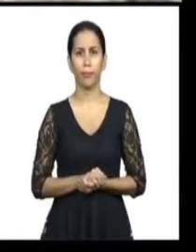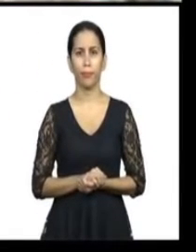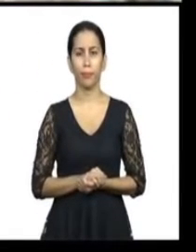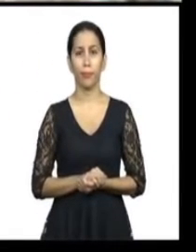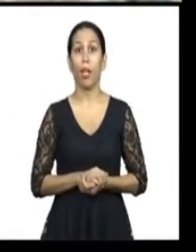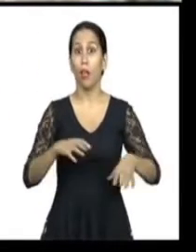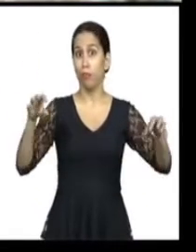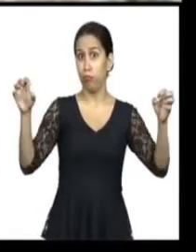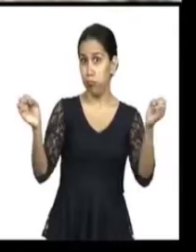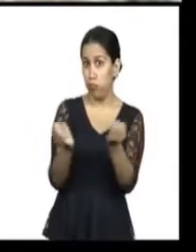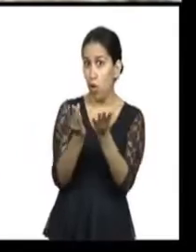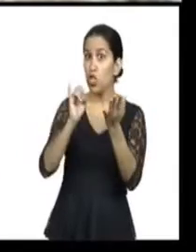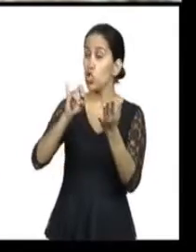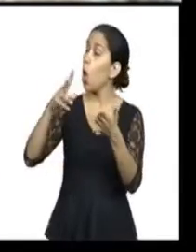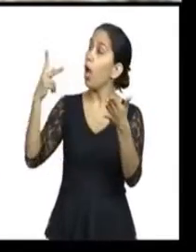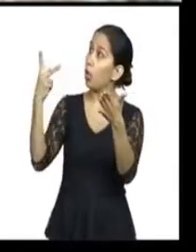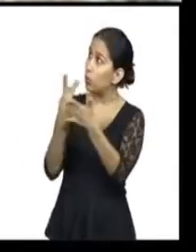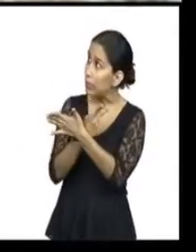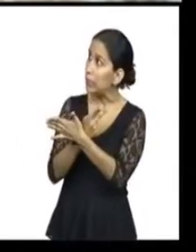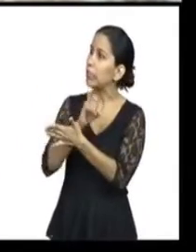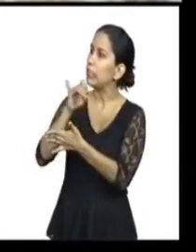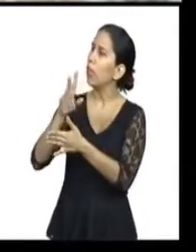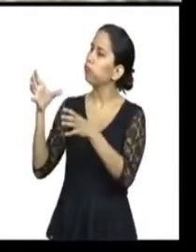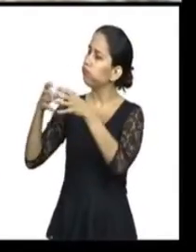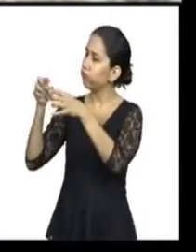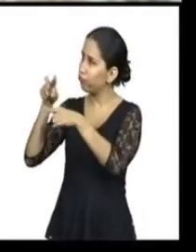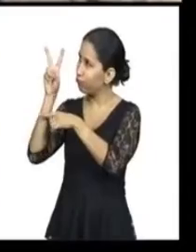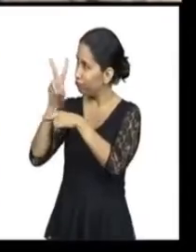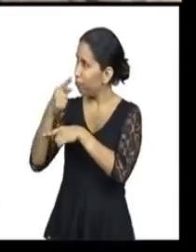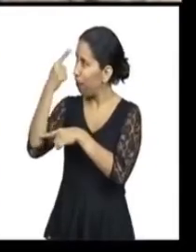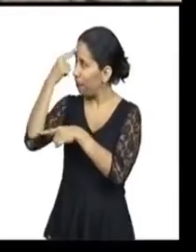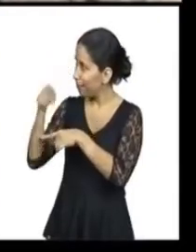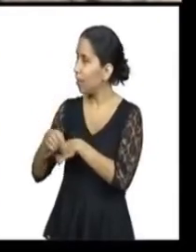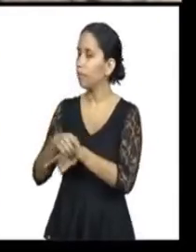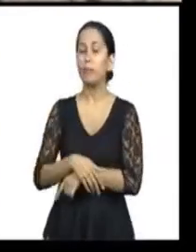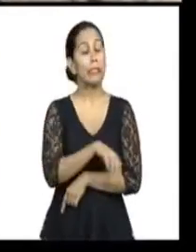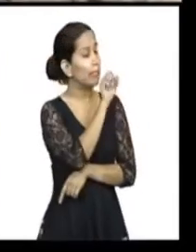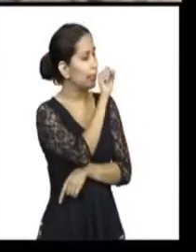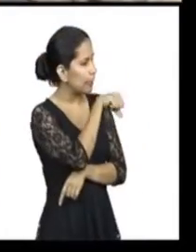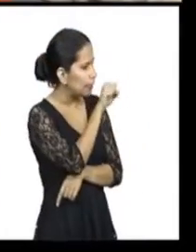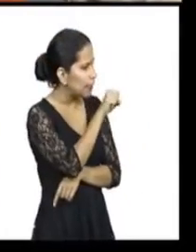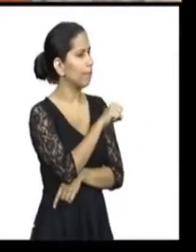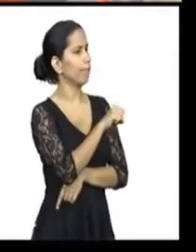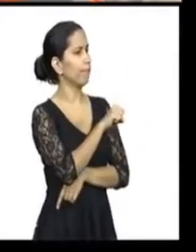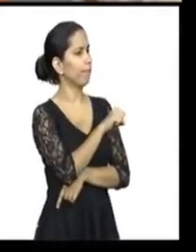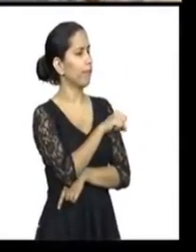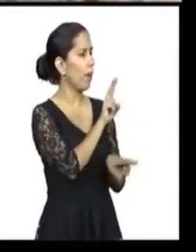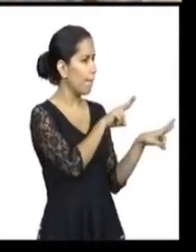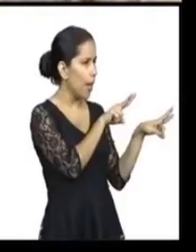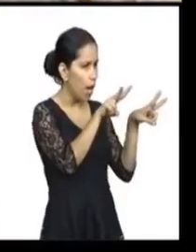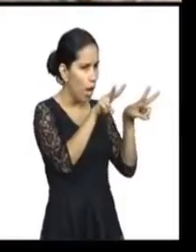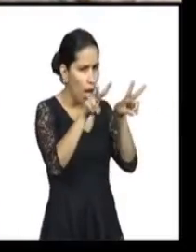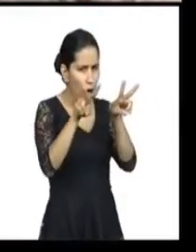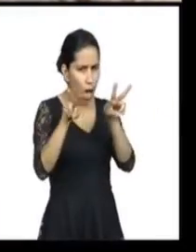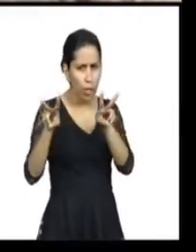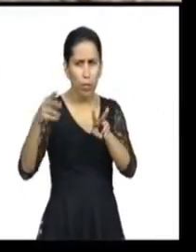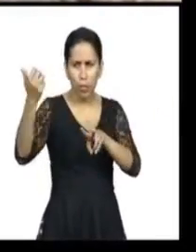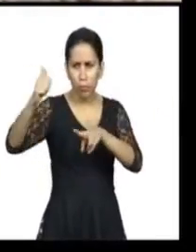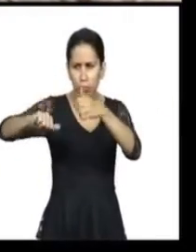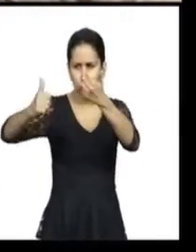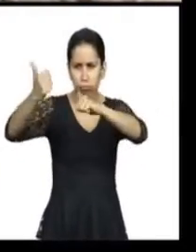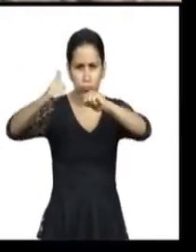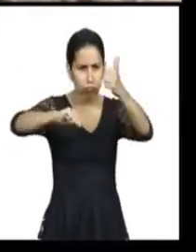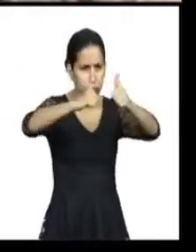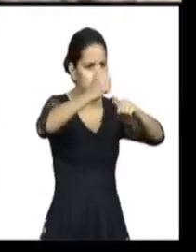A detonação só vai adiante se a vigilância der o ok, certo? Exatamente. Após checar se todos os pontos estão cercados